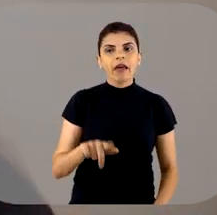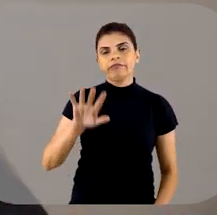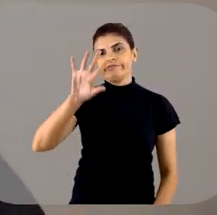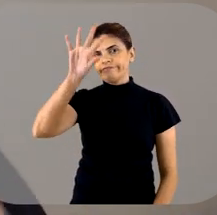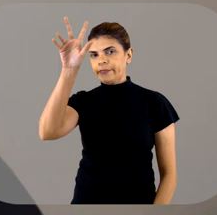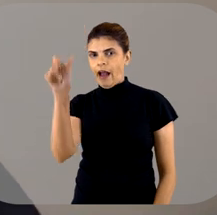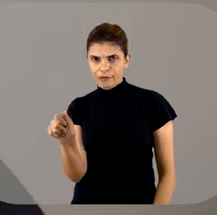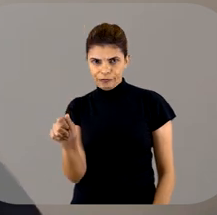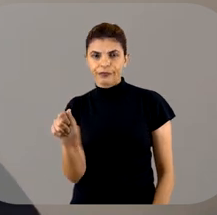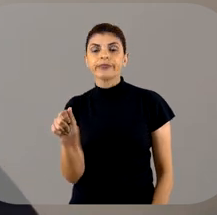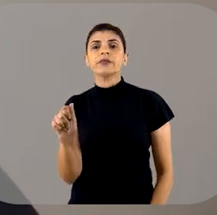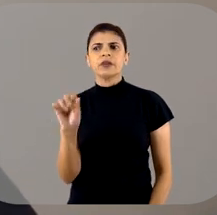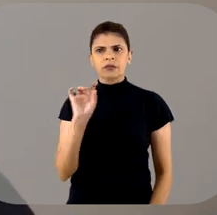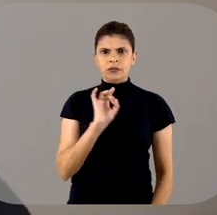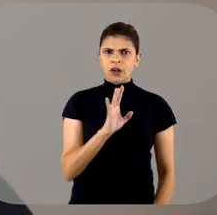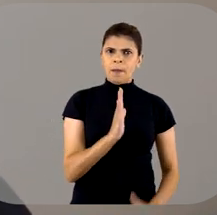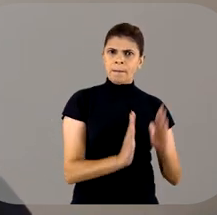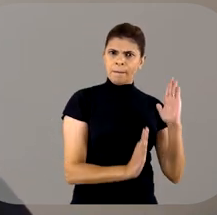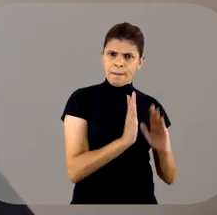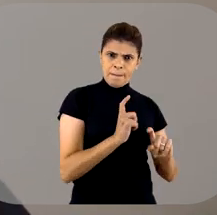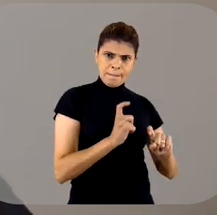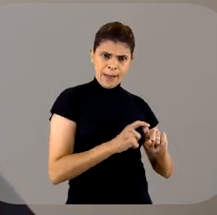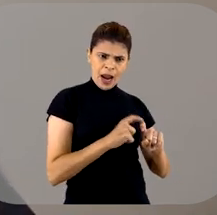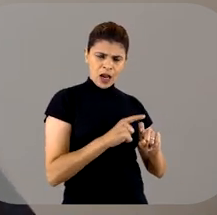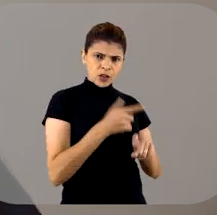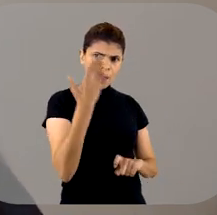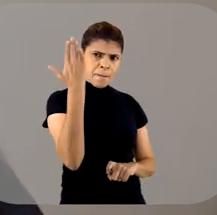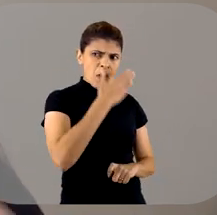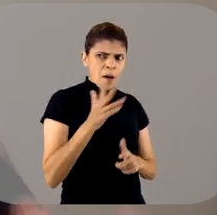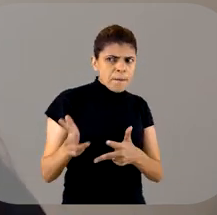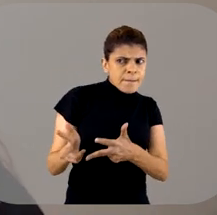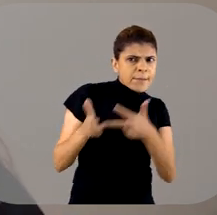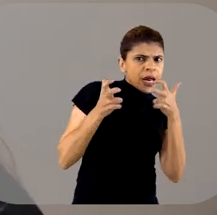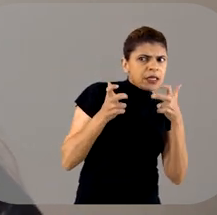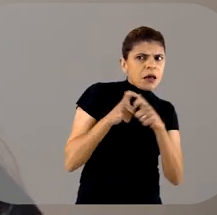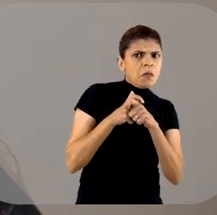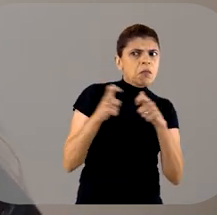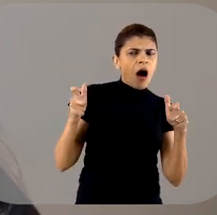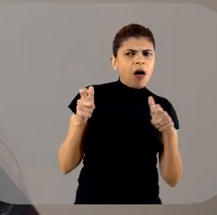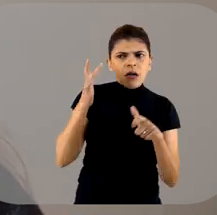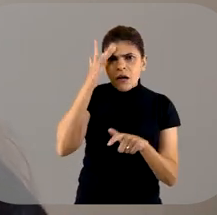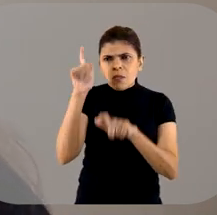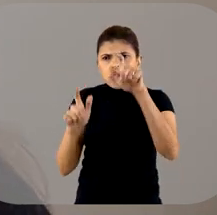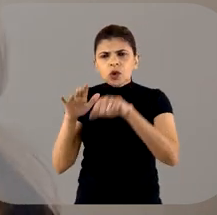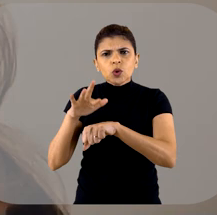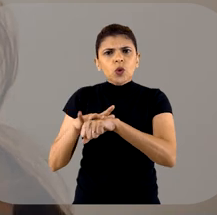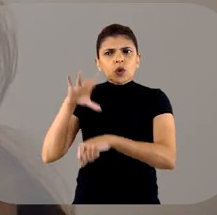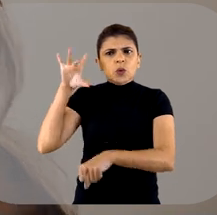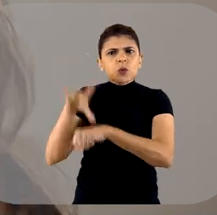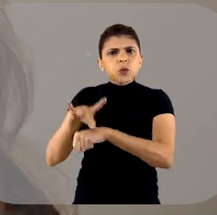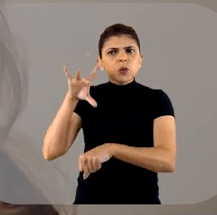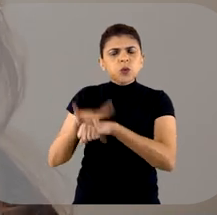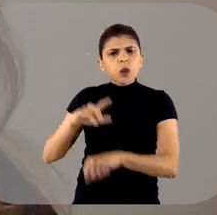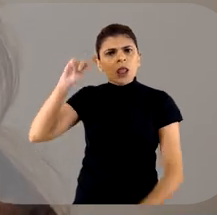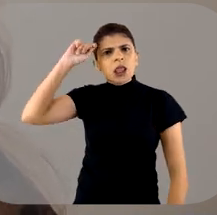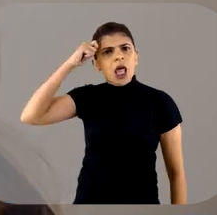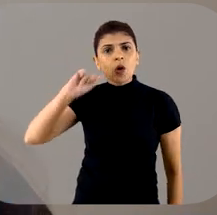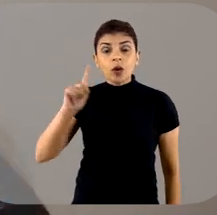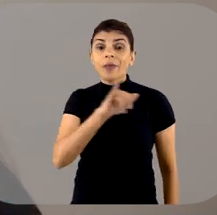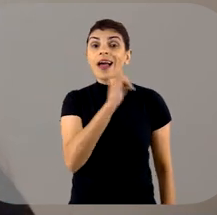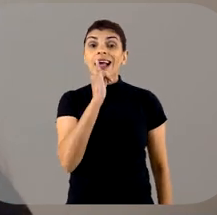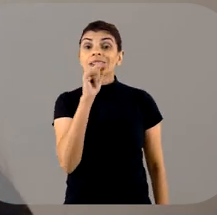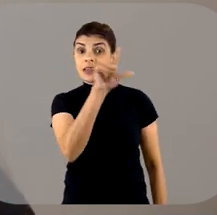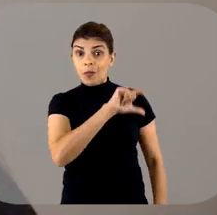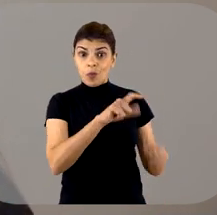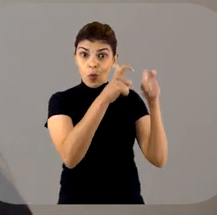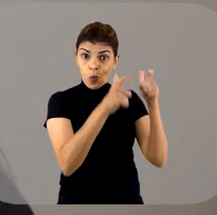afrodescendentes. Mas não eram só os médicos do período que percebiam uma maior vulnerabilidade dos negros.